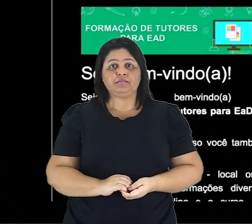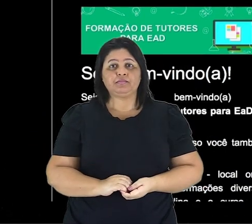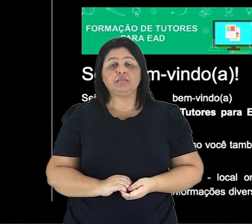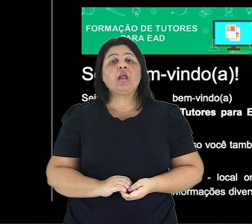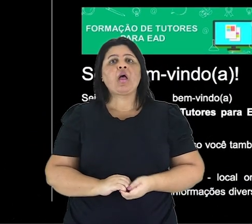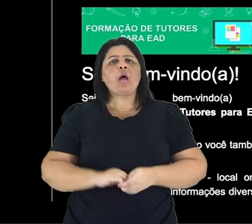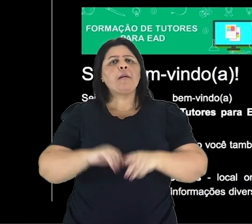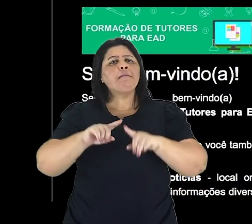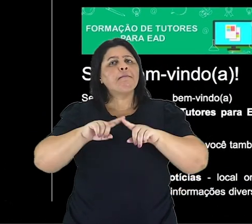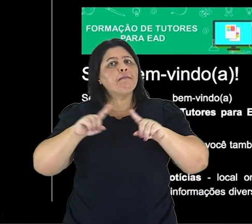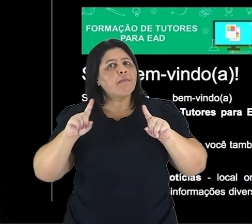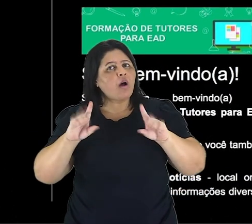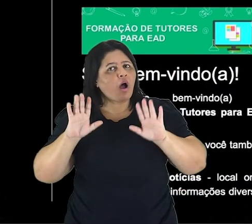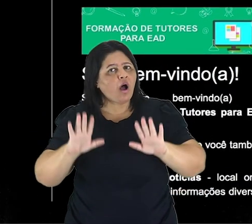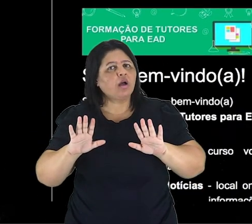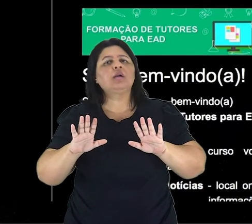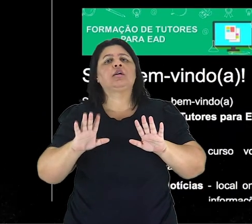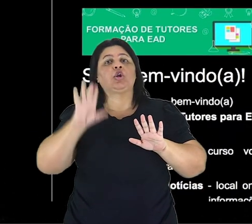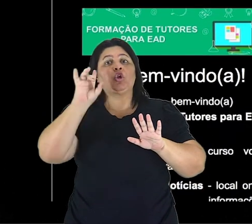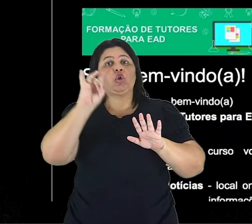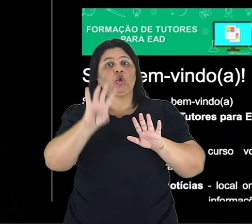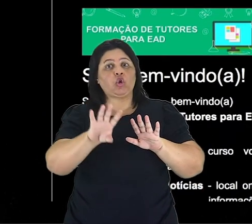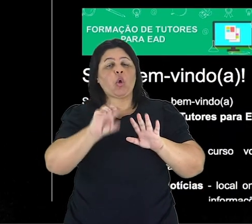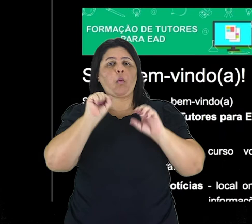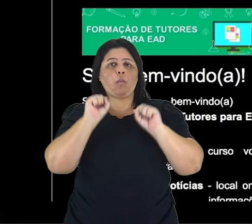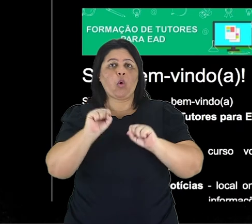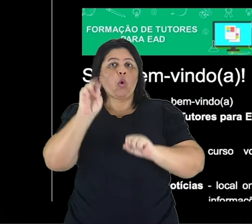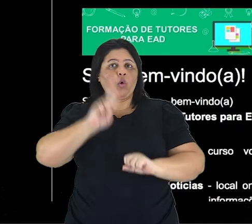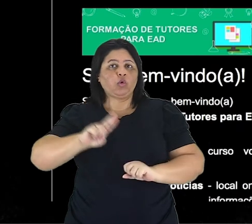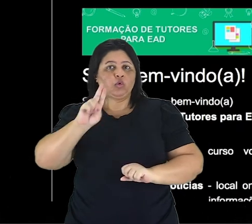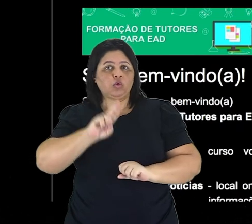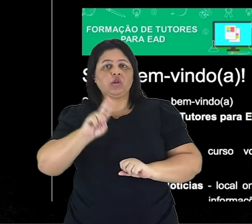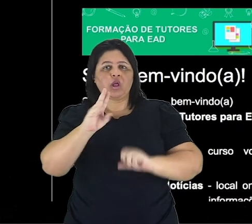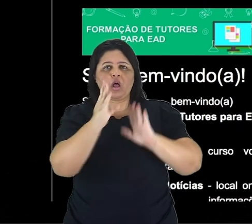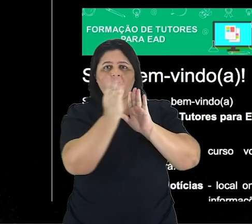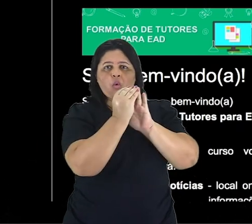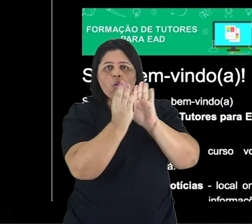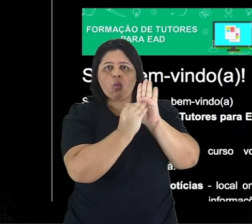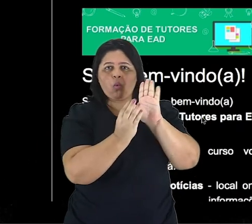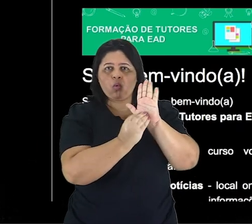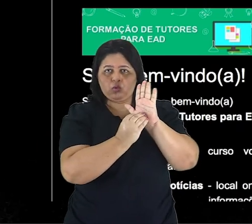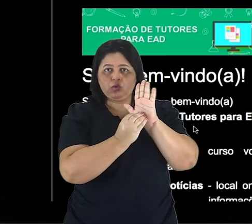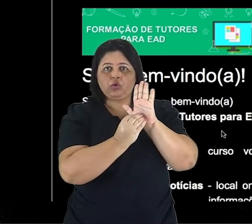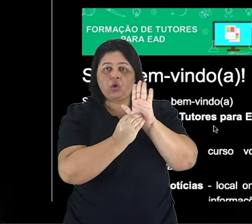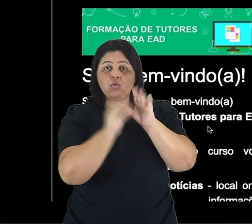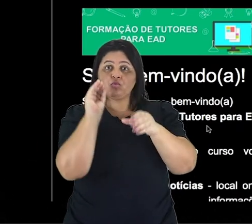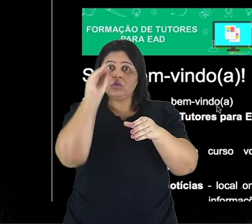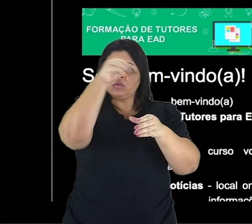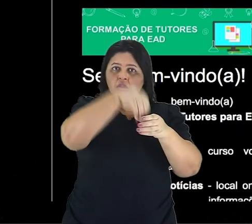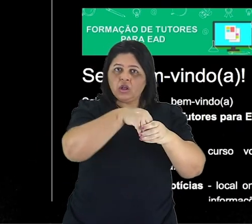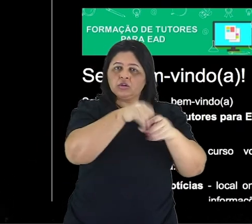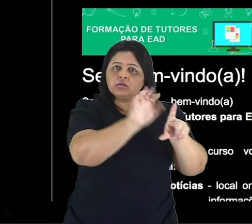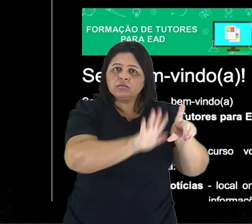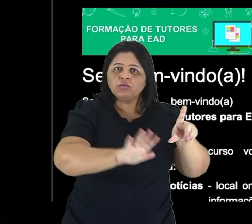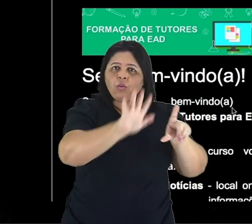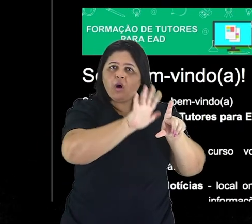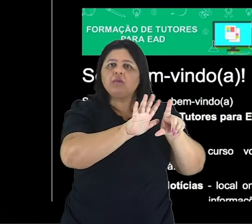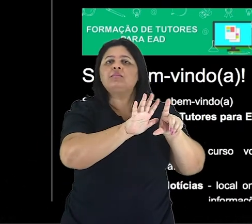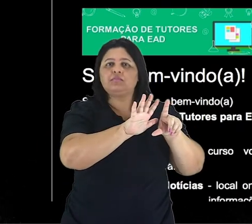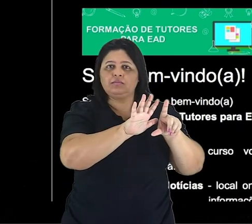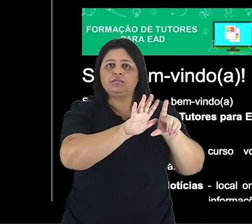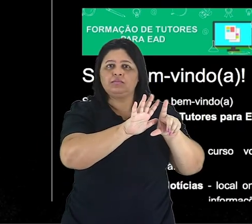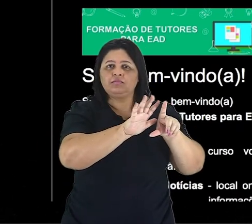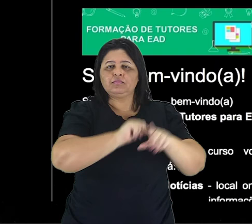fonte. Mas para que isso funcione, o conteúdo ele tem que estar disponível nos recursos